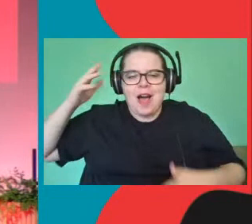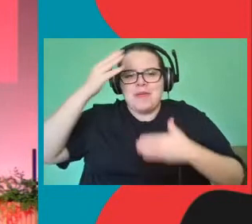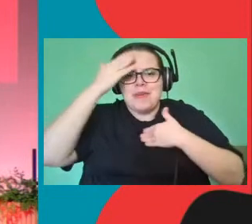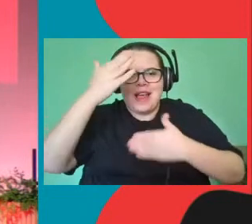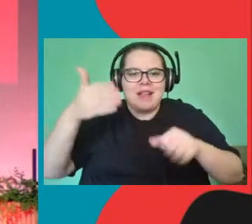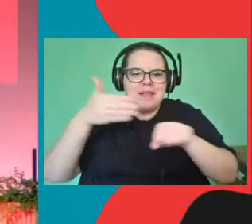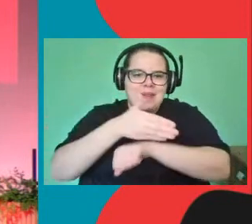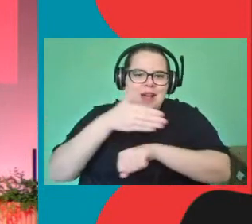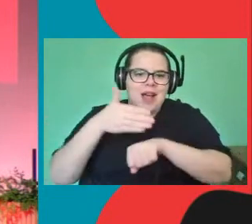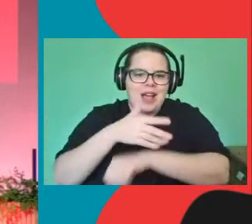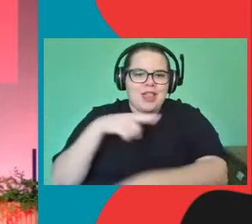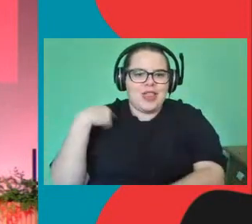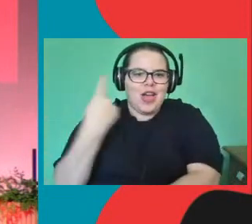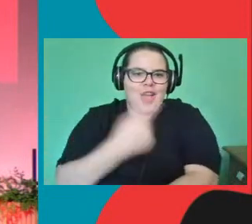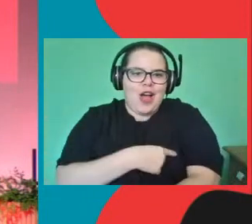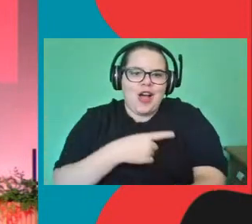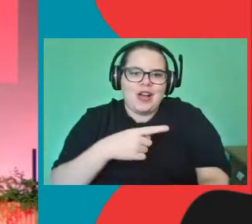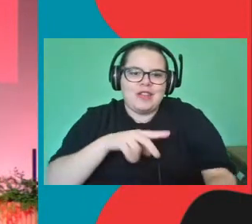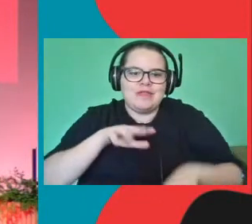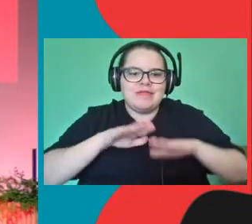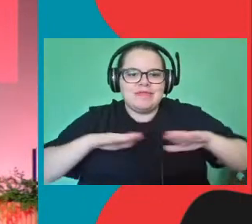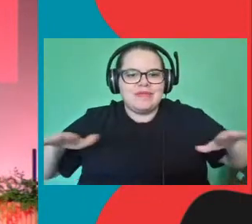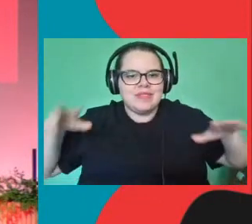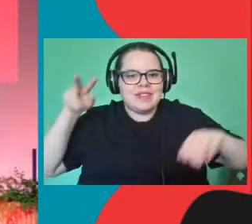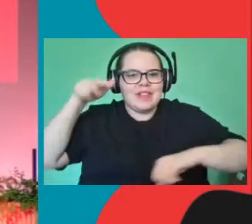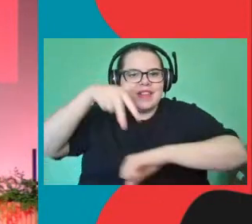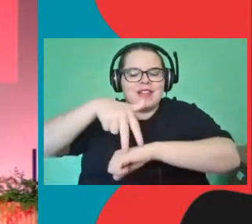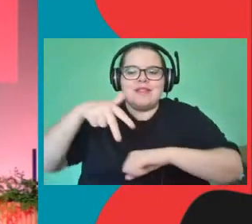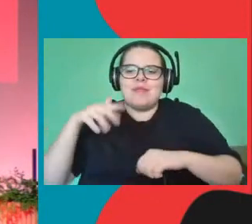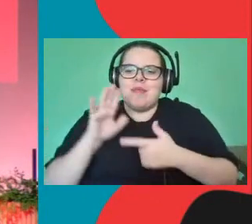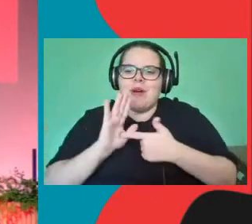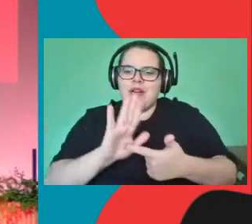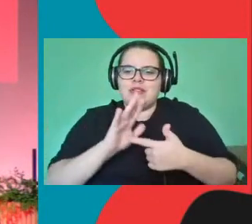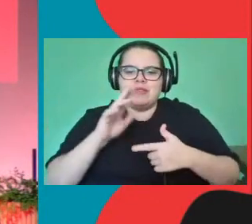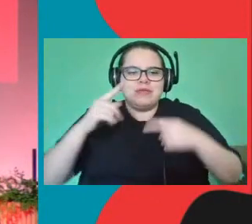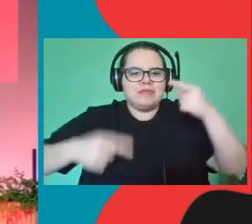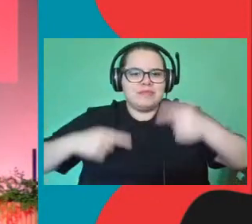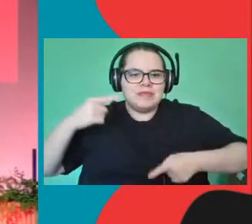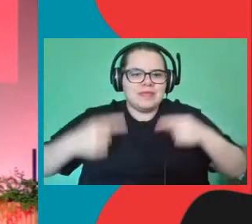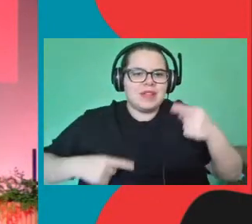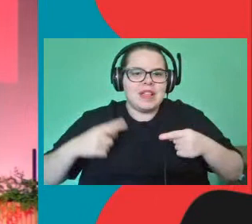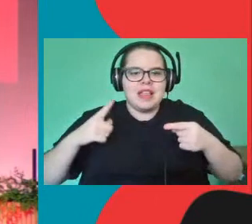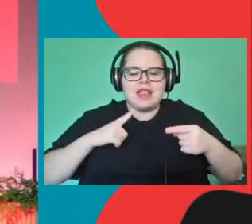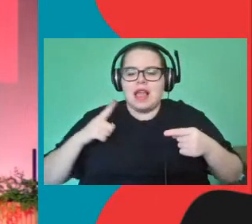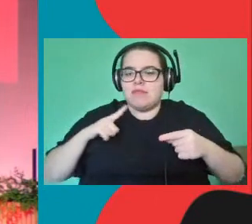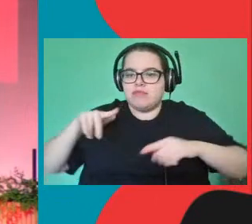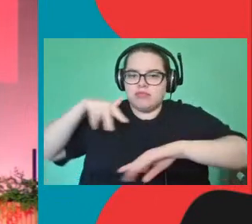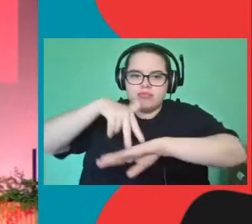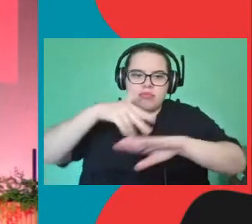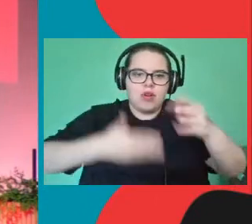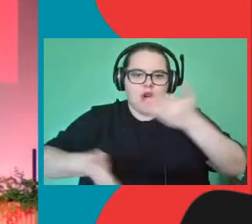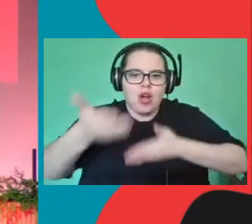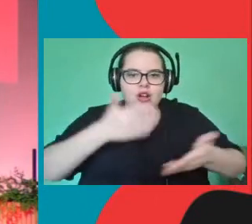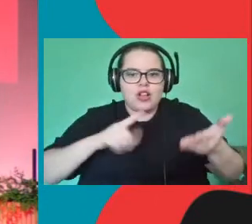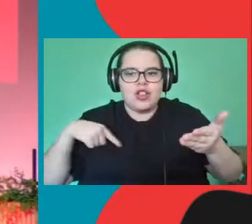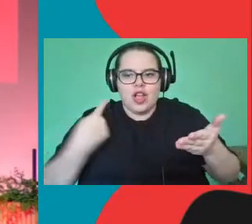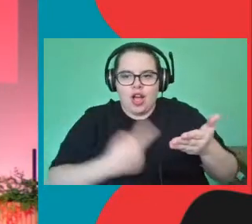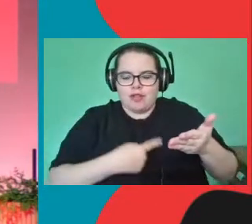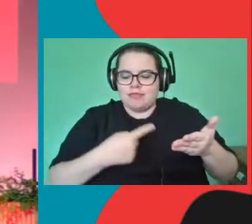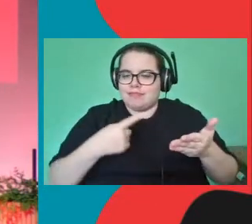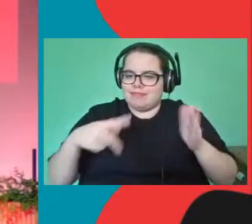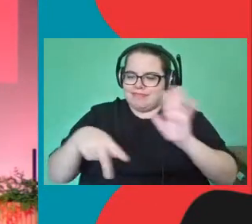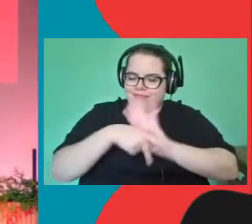participado. Esse evento é nosso, esse palco é nosso. Falamos muito hoje sobre ter lugar à mesa. Então, hoje a gente criou essa